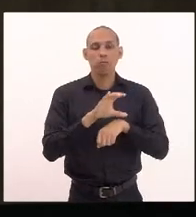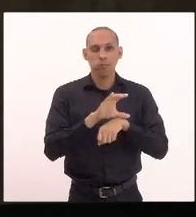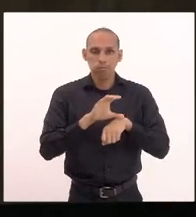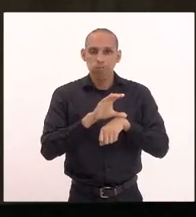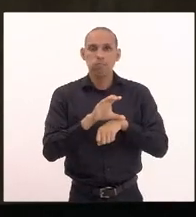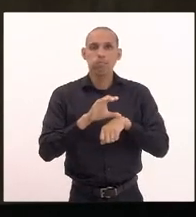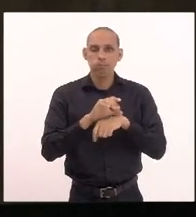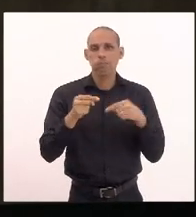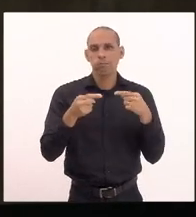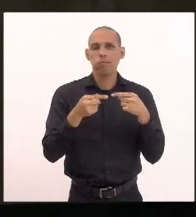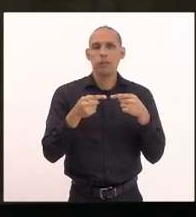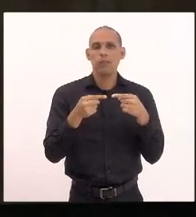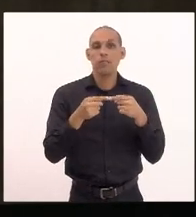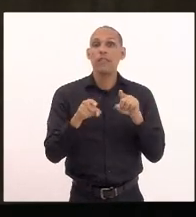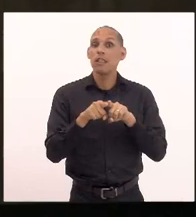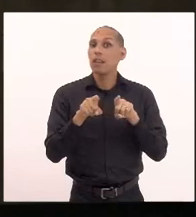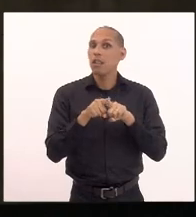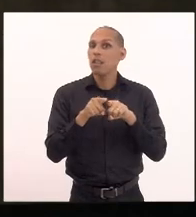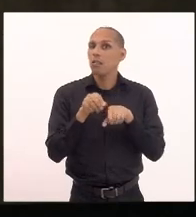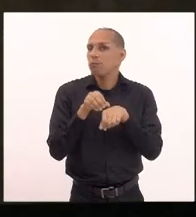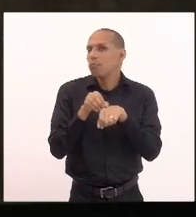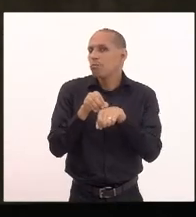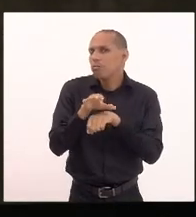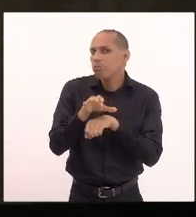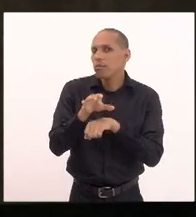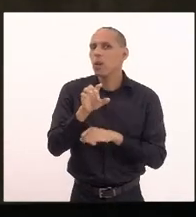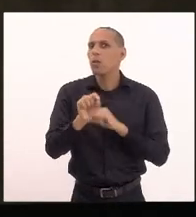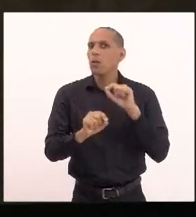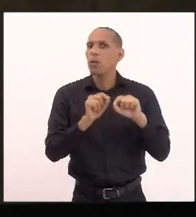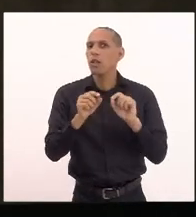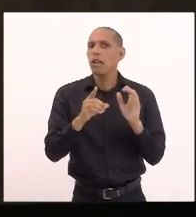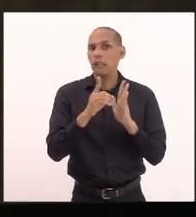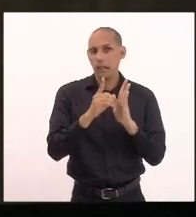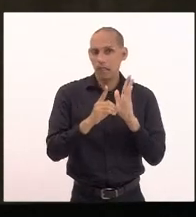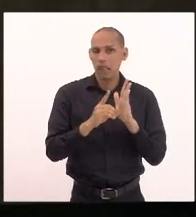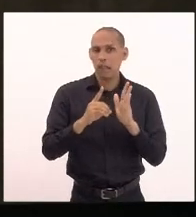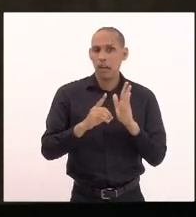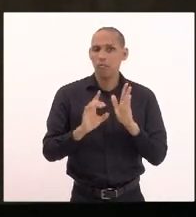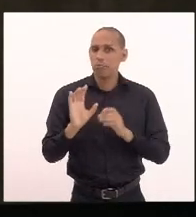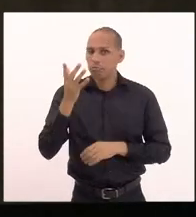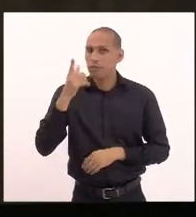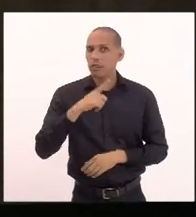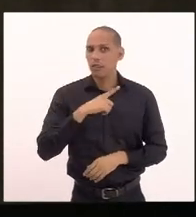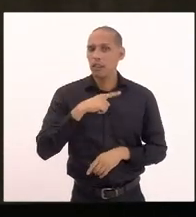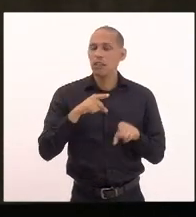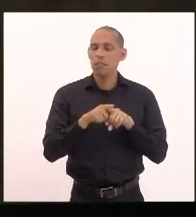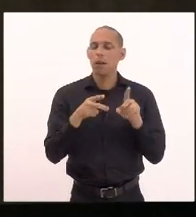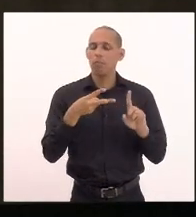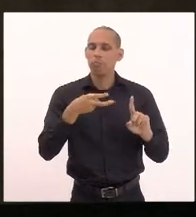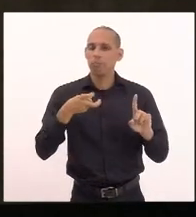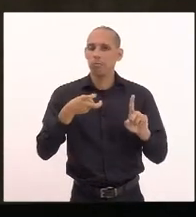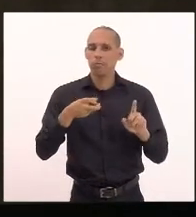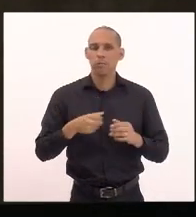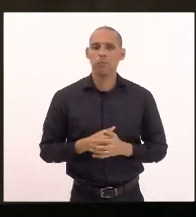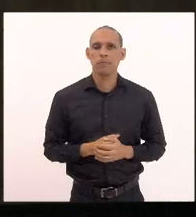a recomendação de ter o decreto de calamidade pública e o reconhecimento.